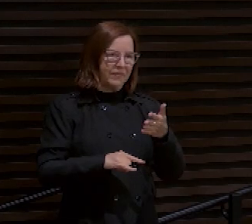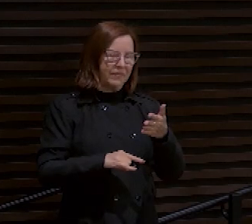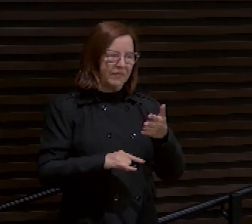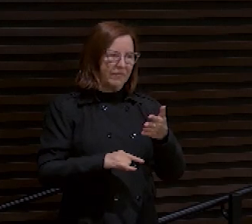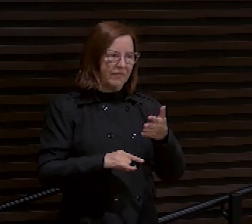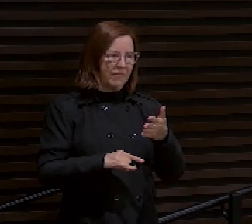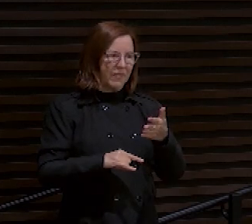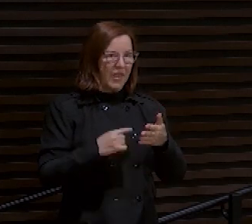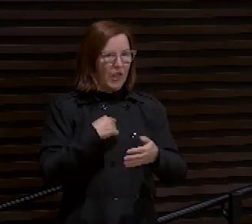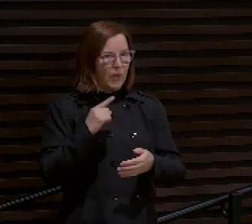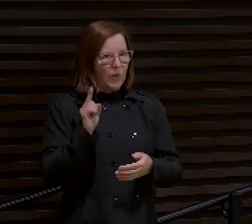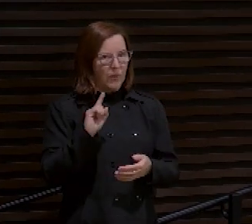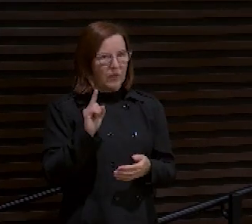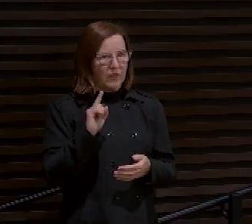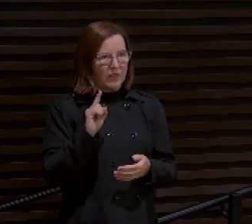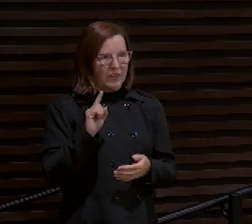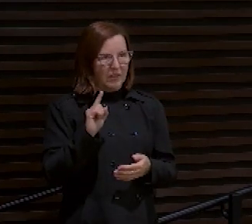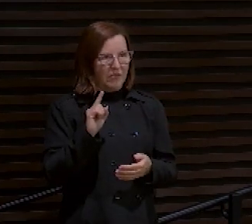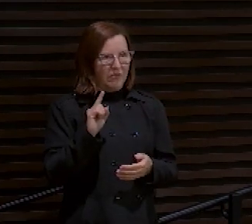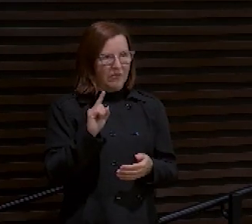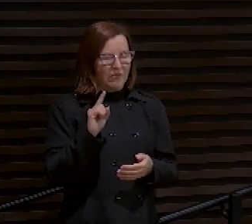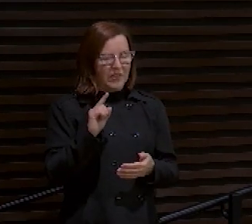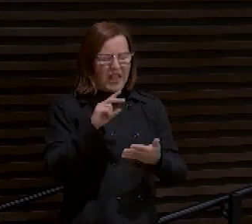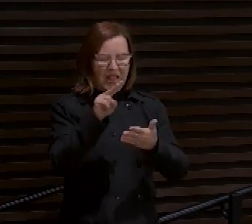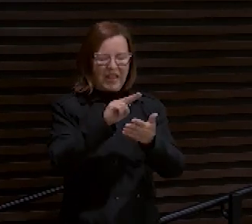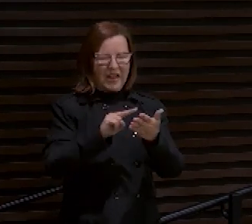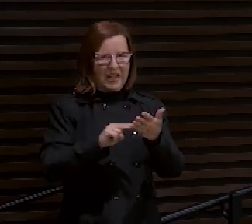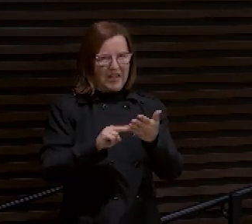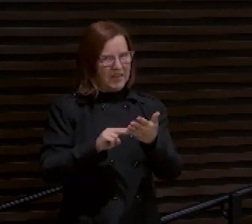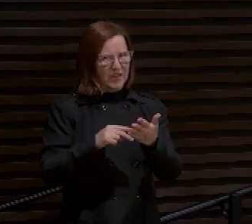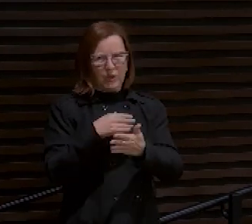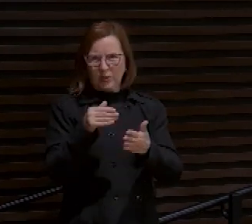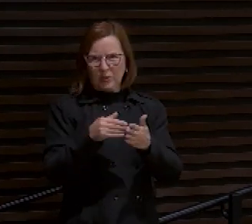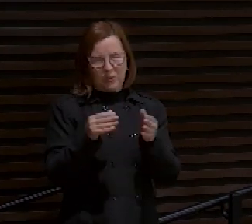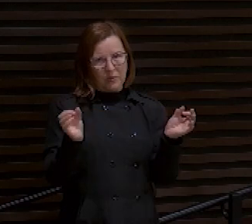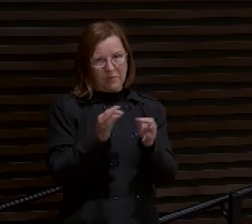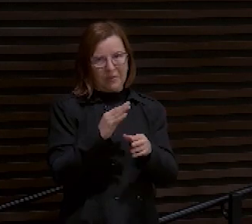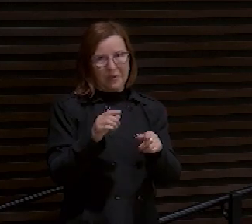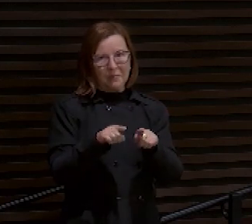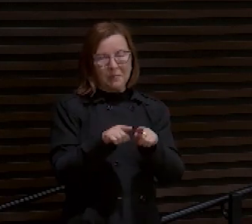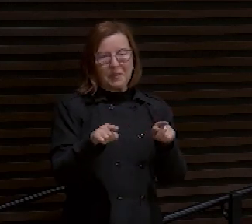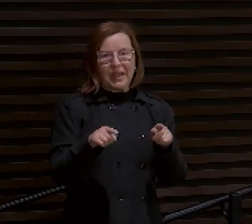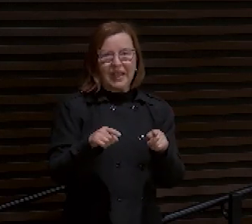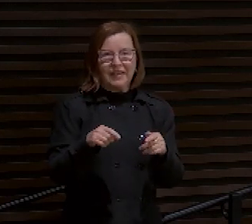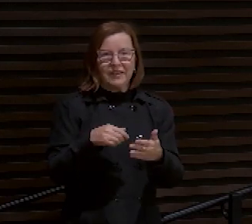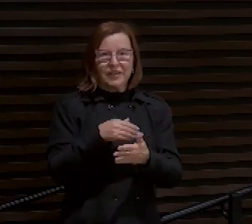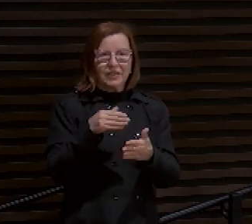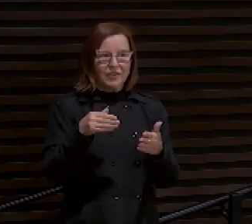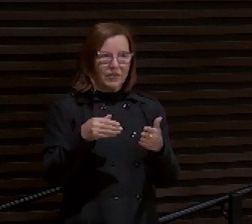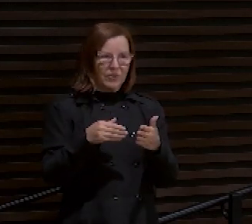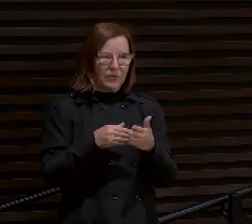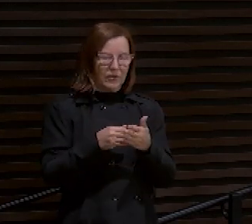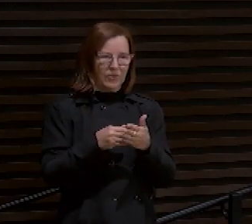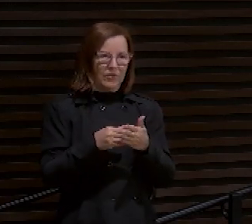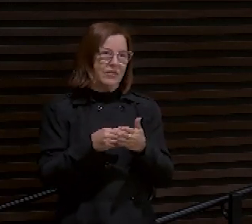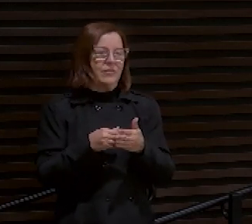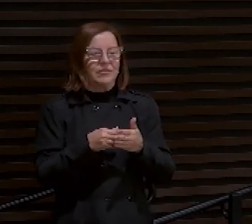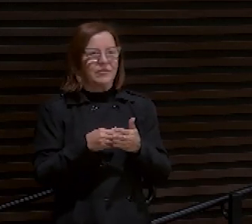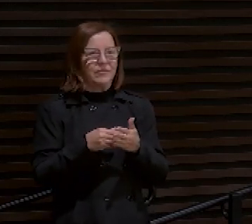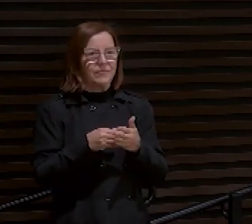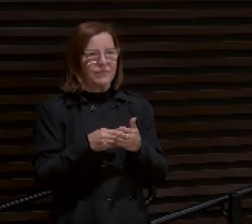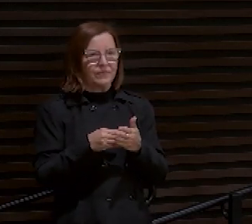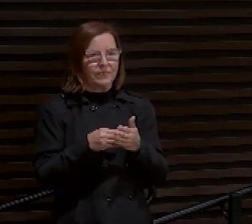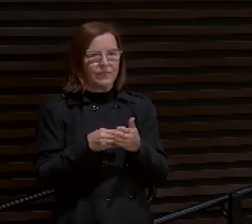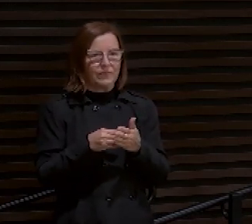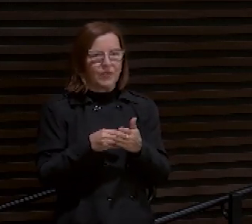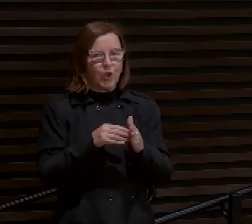Eu não vou fazer exatamente a leitura inteira do boletim, mas todos os pontos, os conteúdos, o conteúdo que